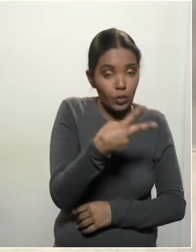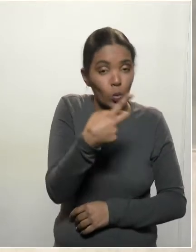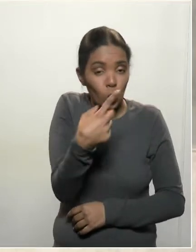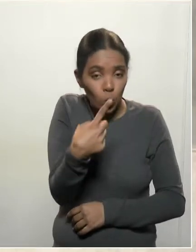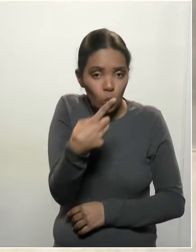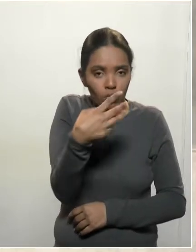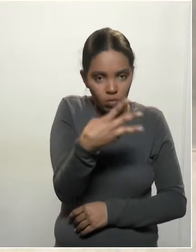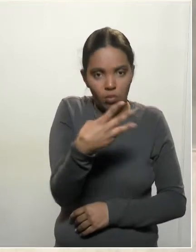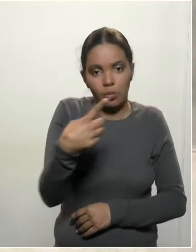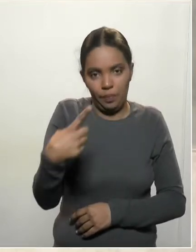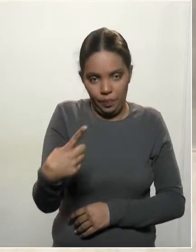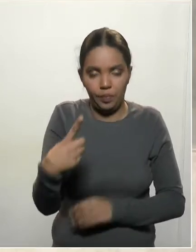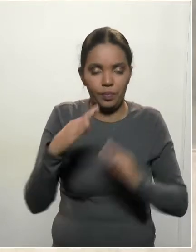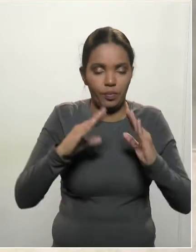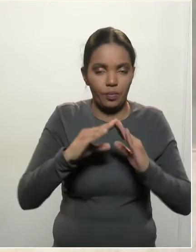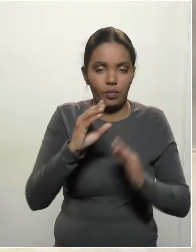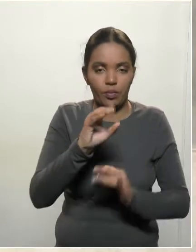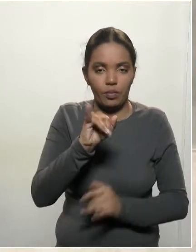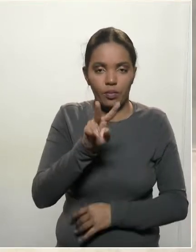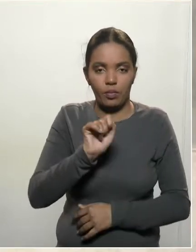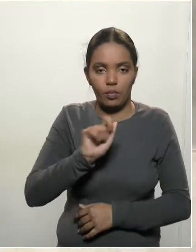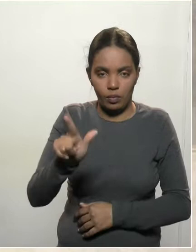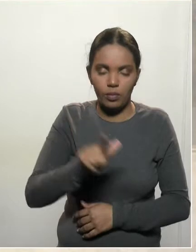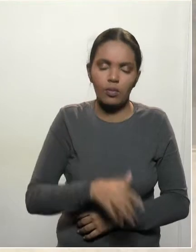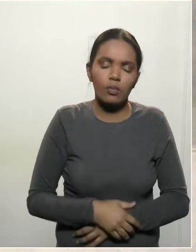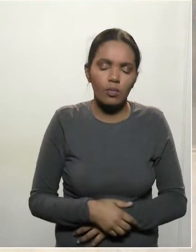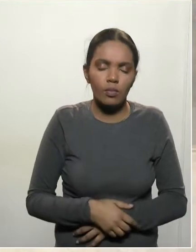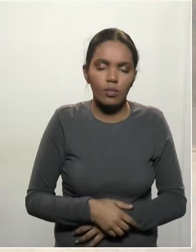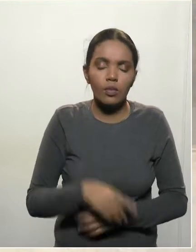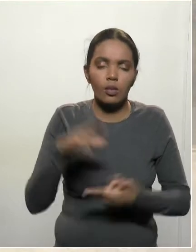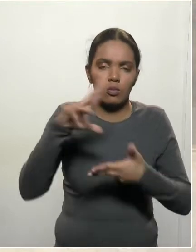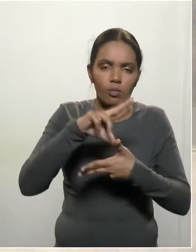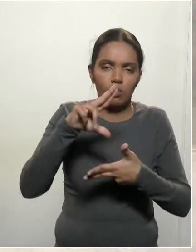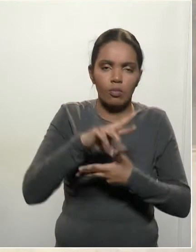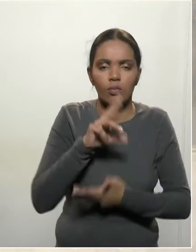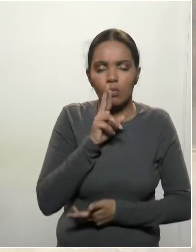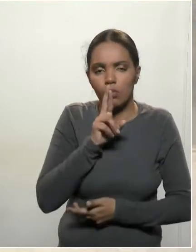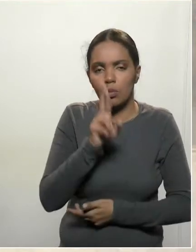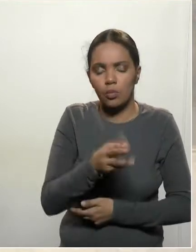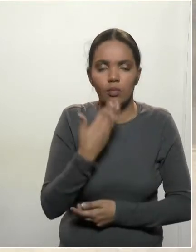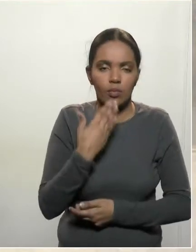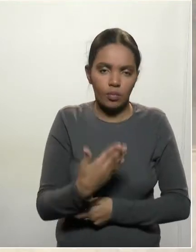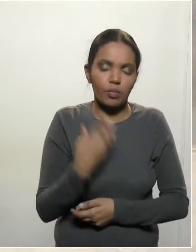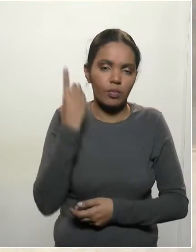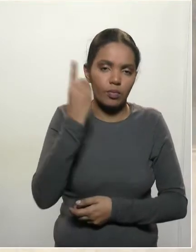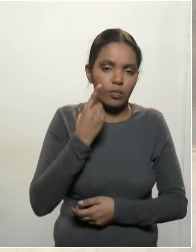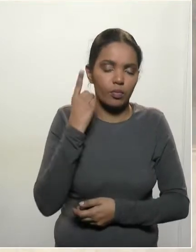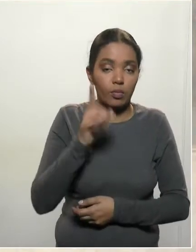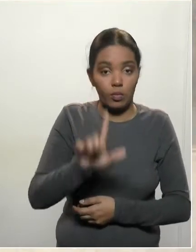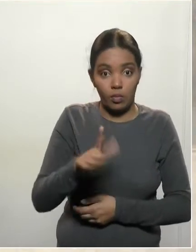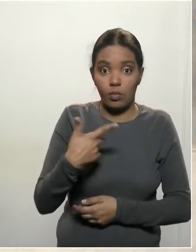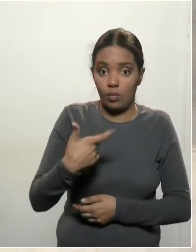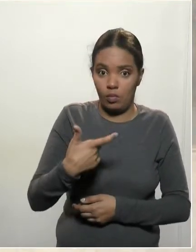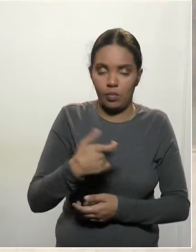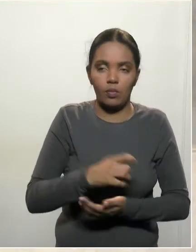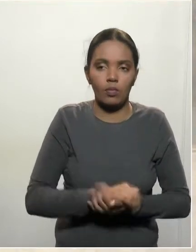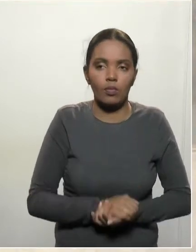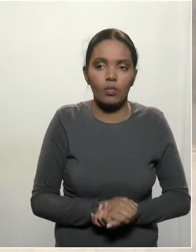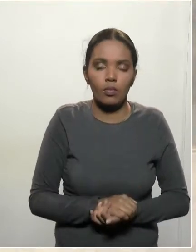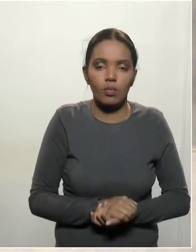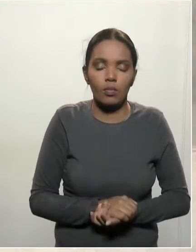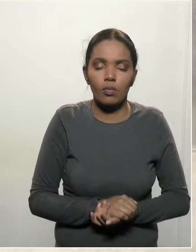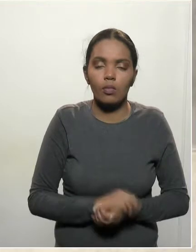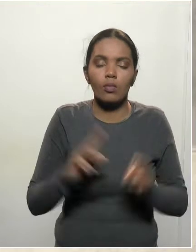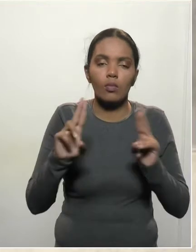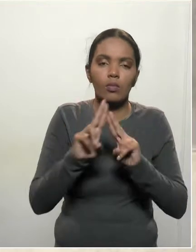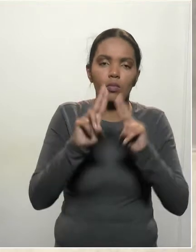2131, da Casa Civil, encaminhando resposta da Companhia de Saneamento do Paraná, um requerimento de autoria do deputado Luiz Fernando Guerra, referente